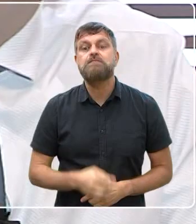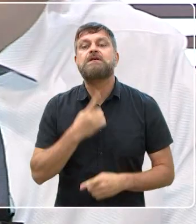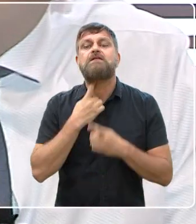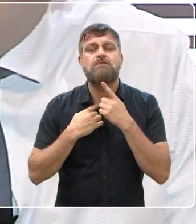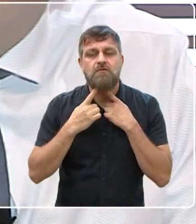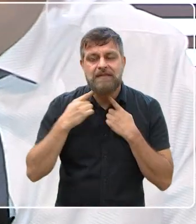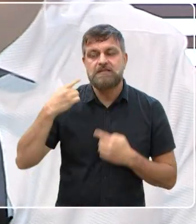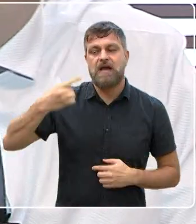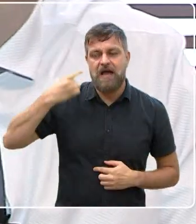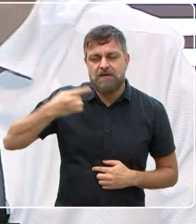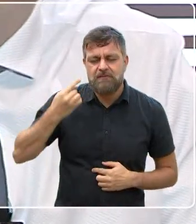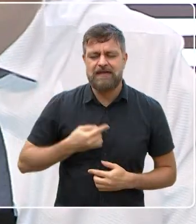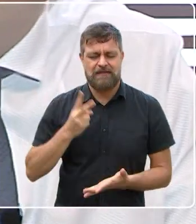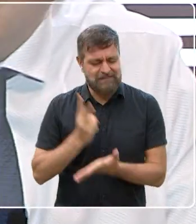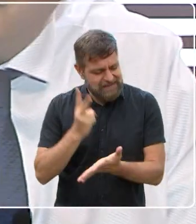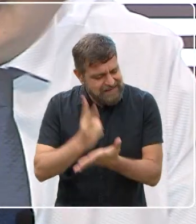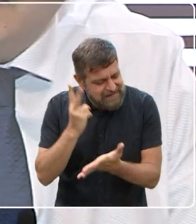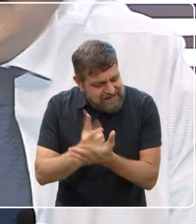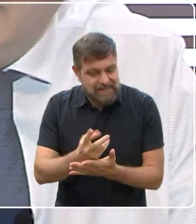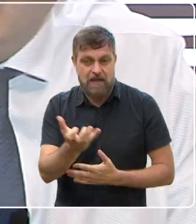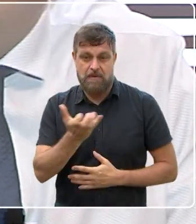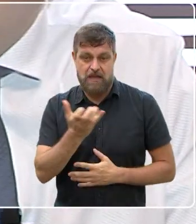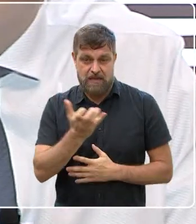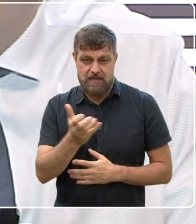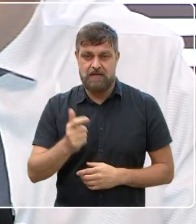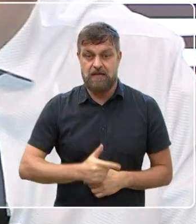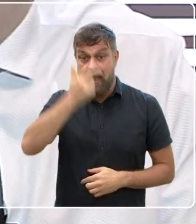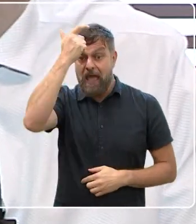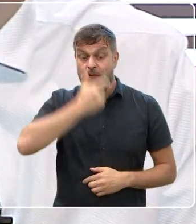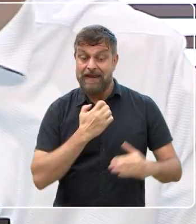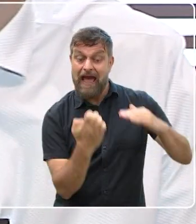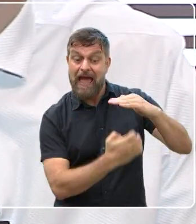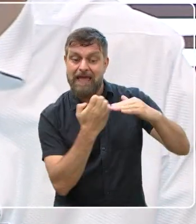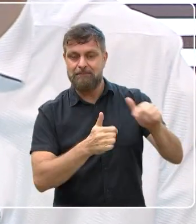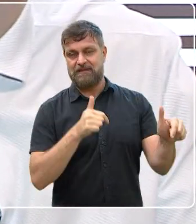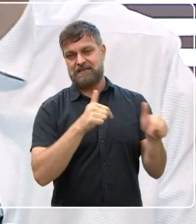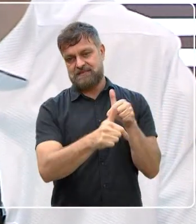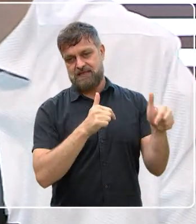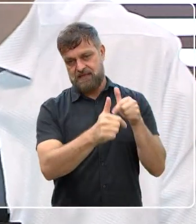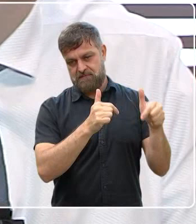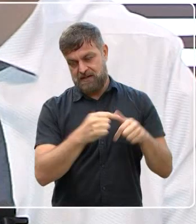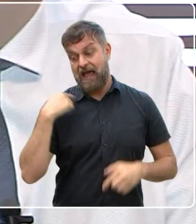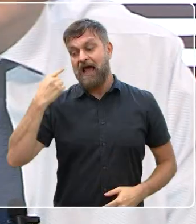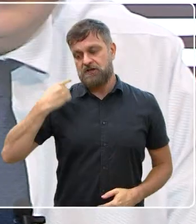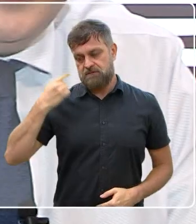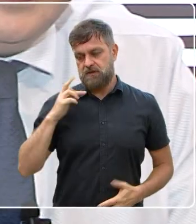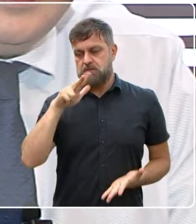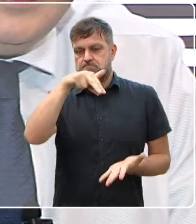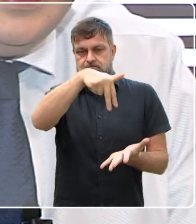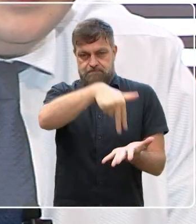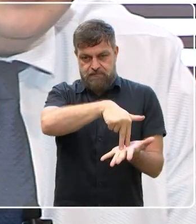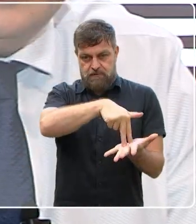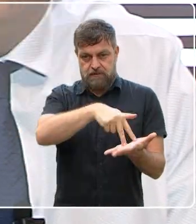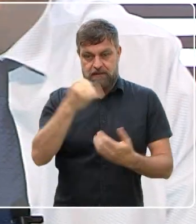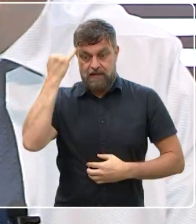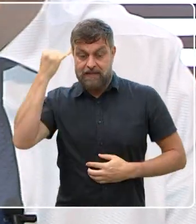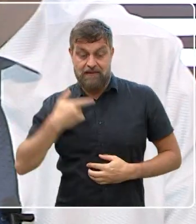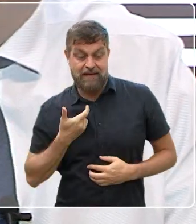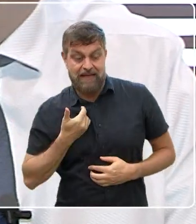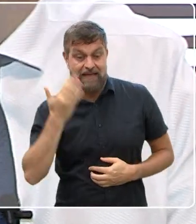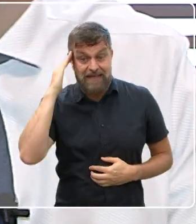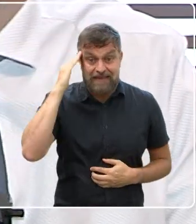ser advogado. Eu sempre quis ser advogado e advogado de empresas. A minha ideia era entender